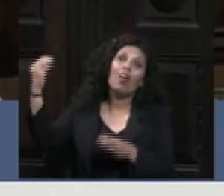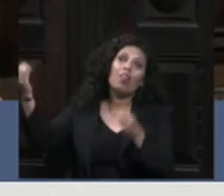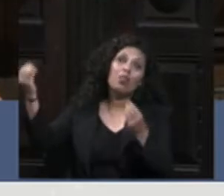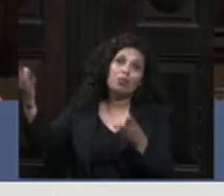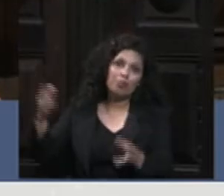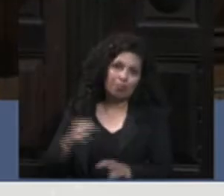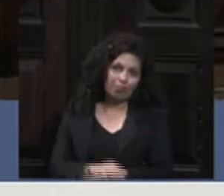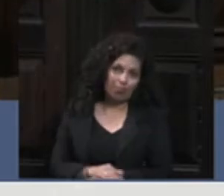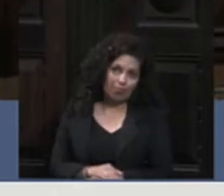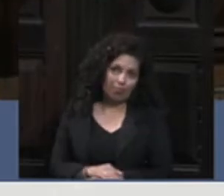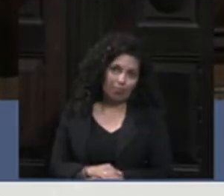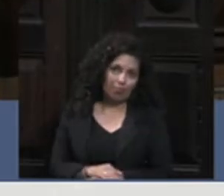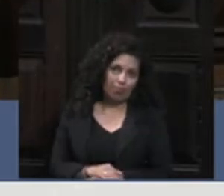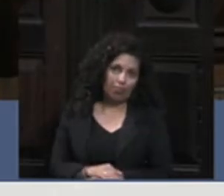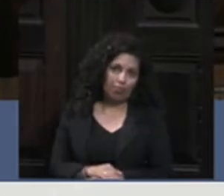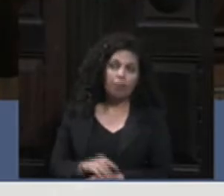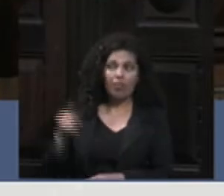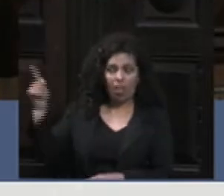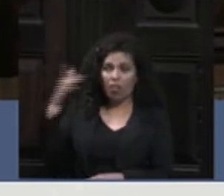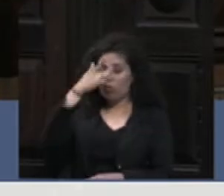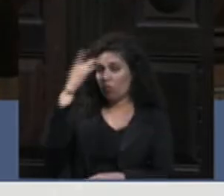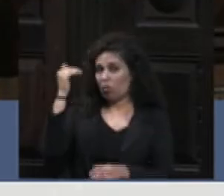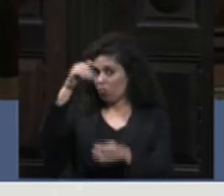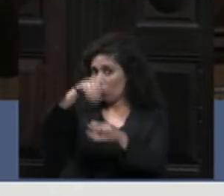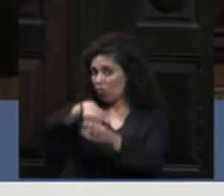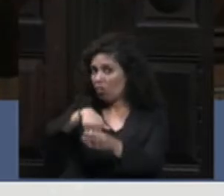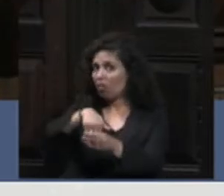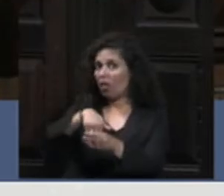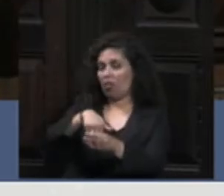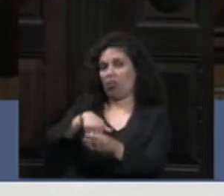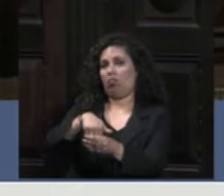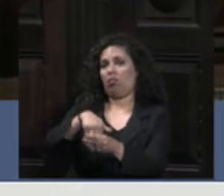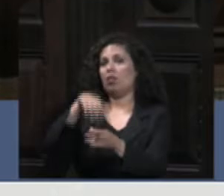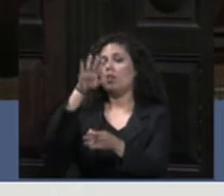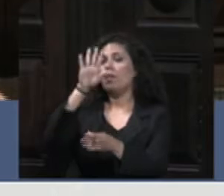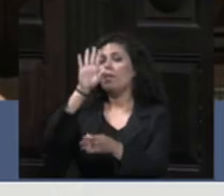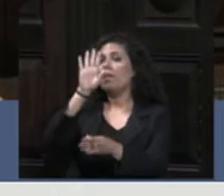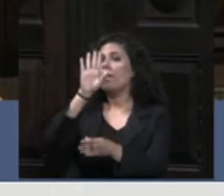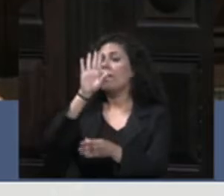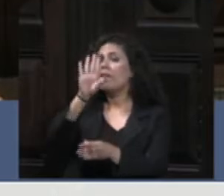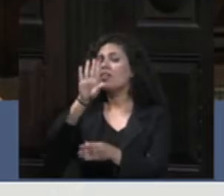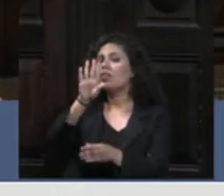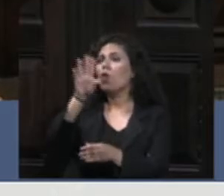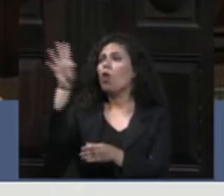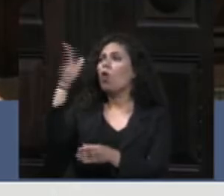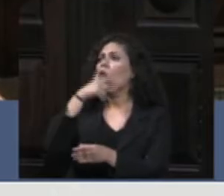onde antes tínhamos um presidente